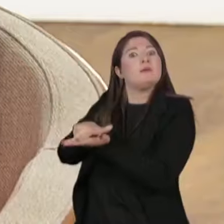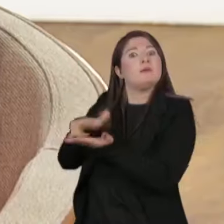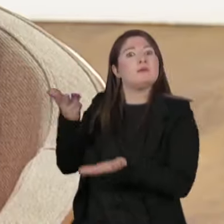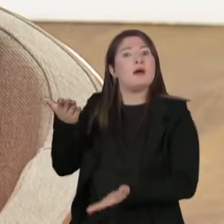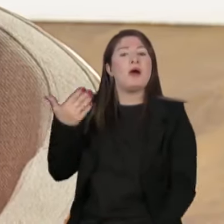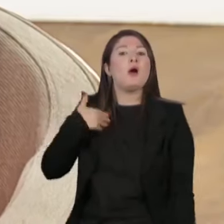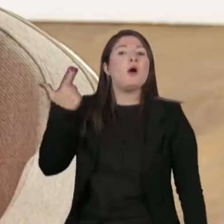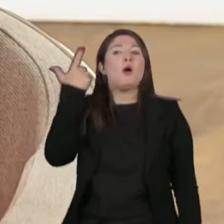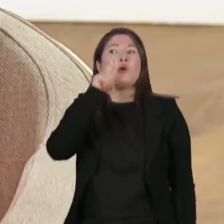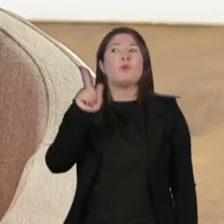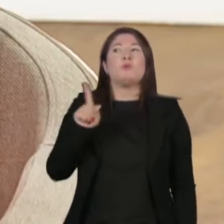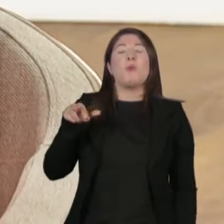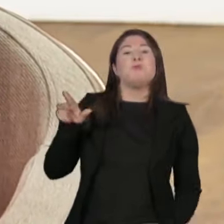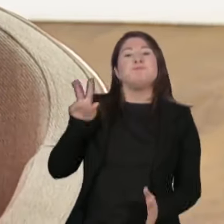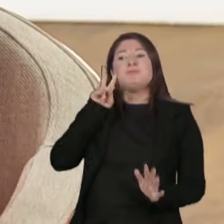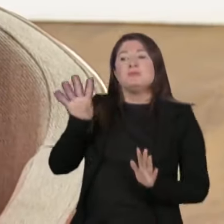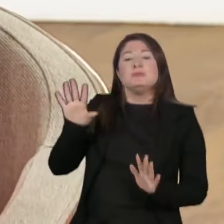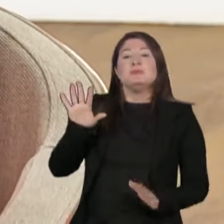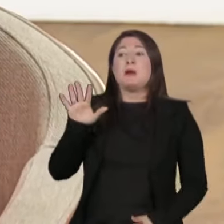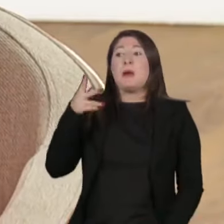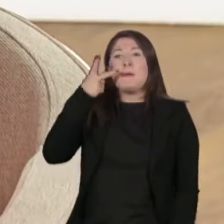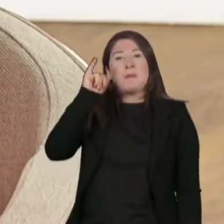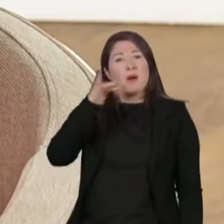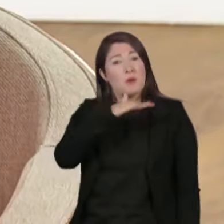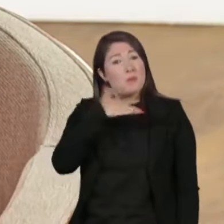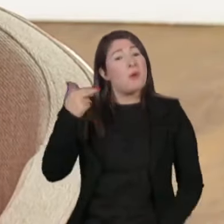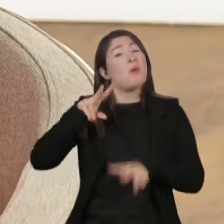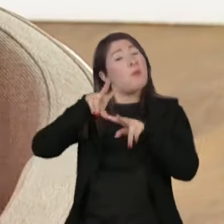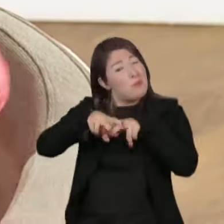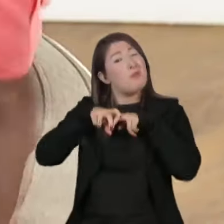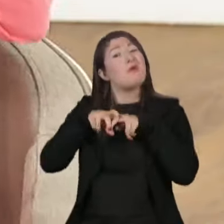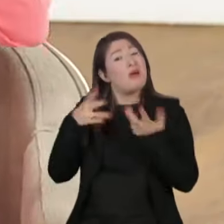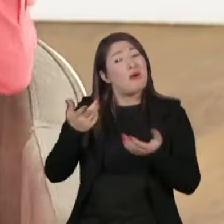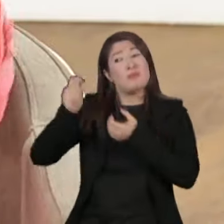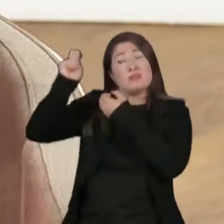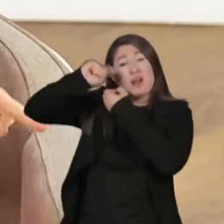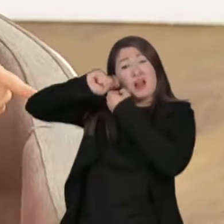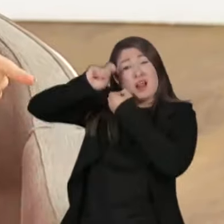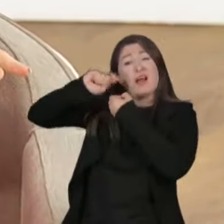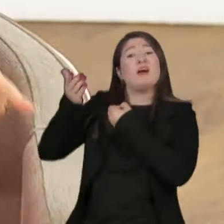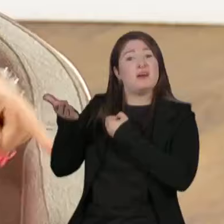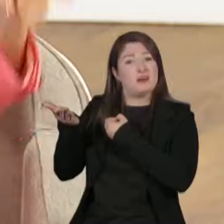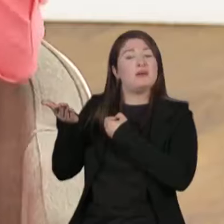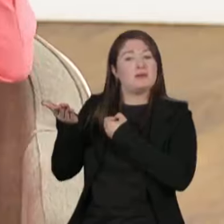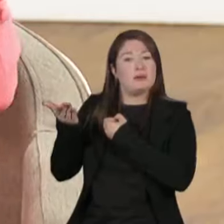e vai trabalhar conjuntamente com as polícias para sufocar esse sistema criminoso, mas a gente também vai